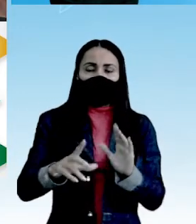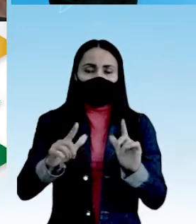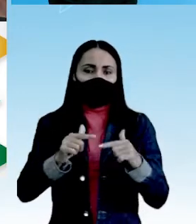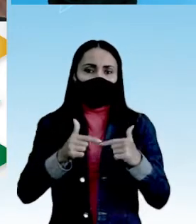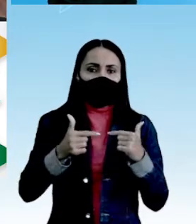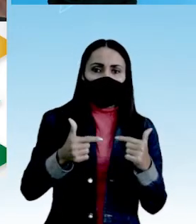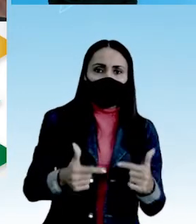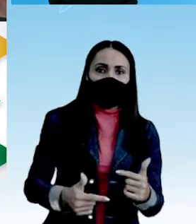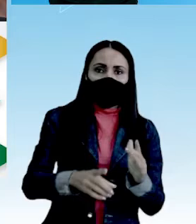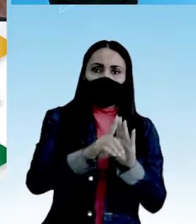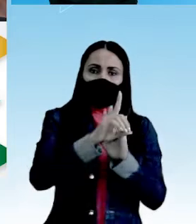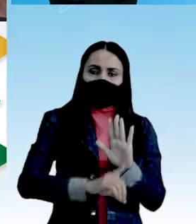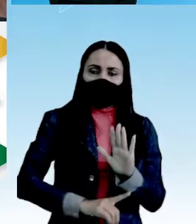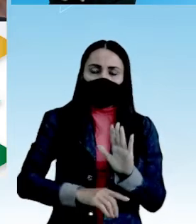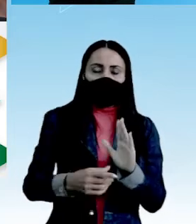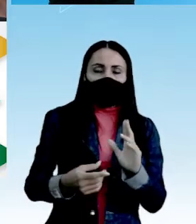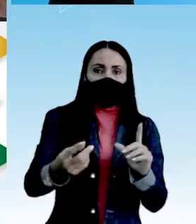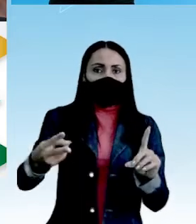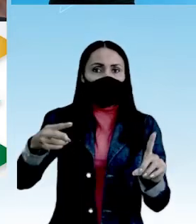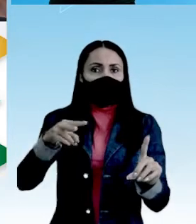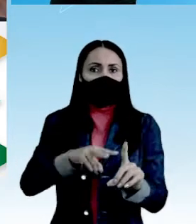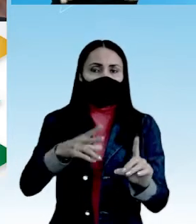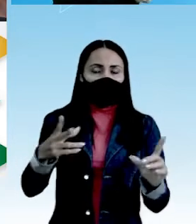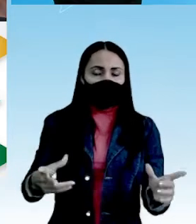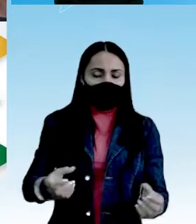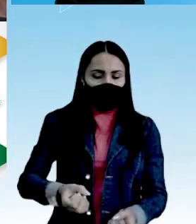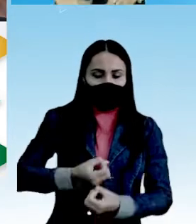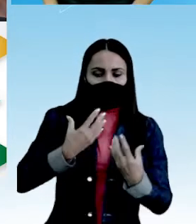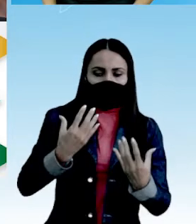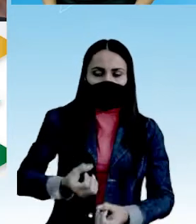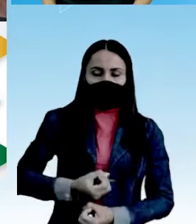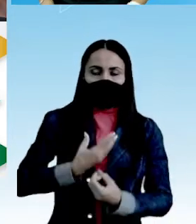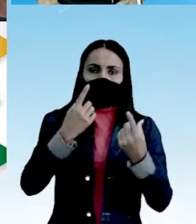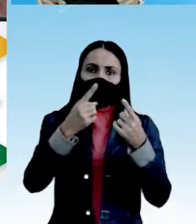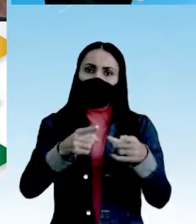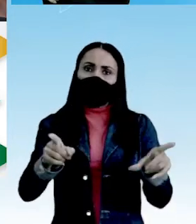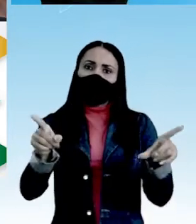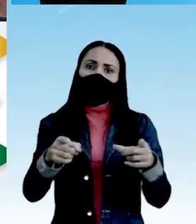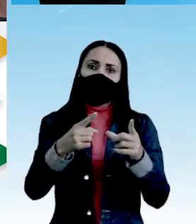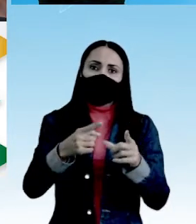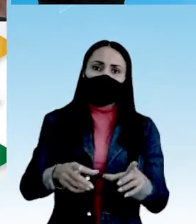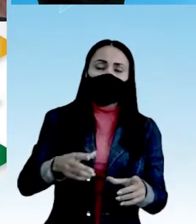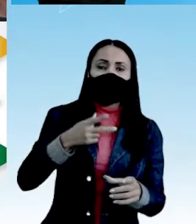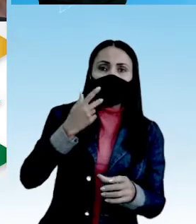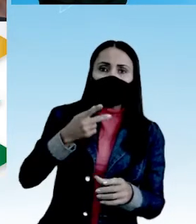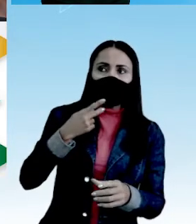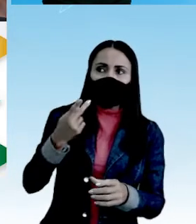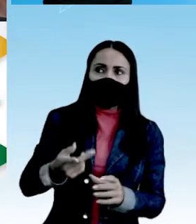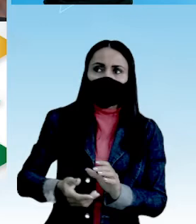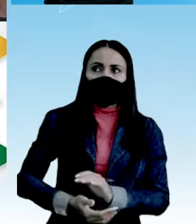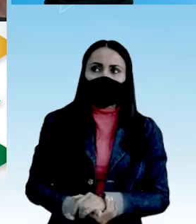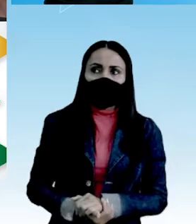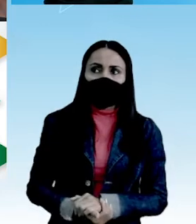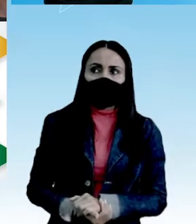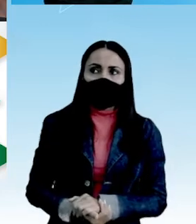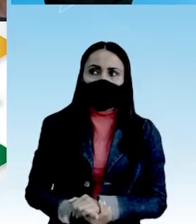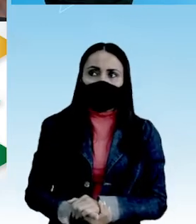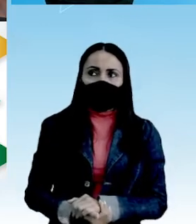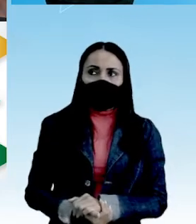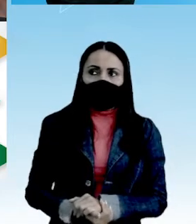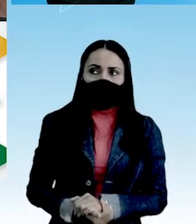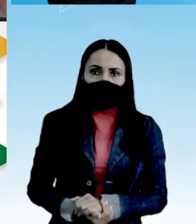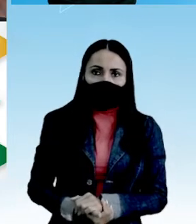lutaram pelo direito de exibirem a sua arte e de se expressarem através da música, né? Então, como eu falei, era